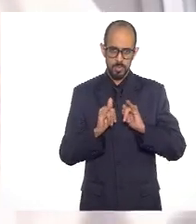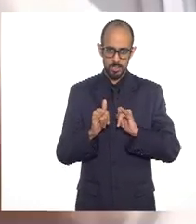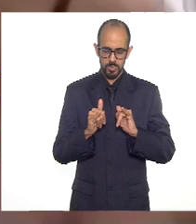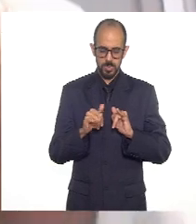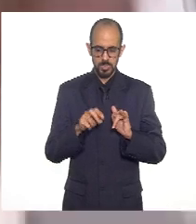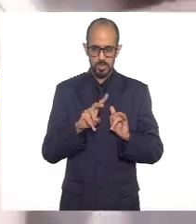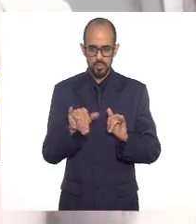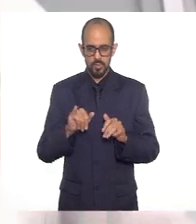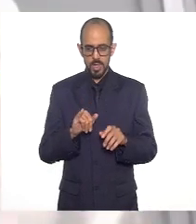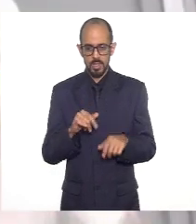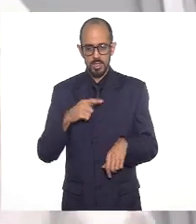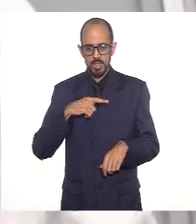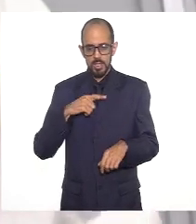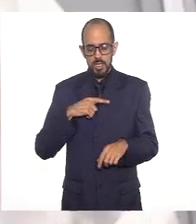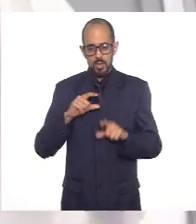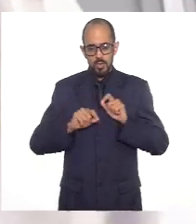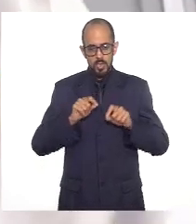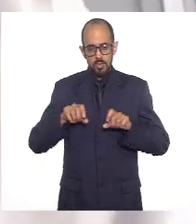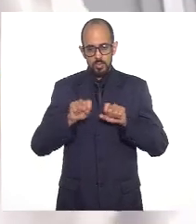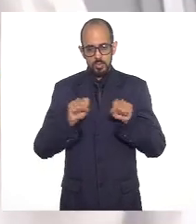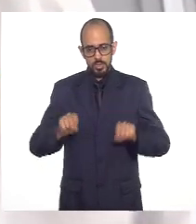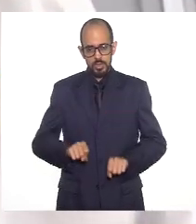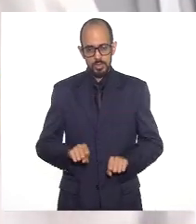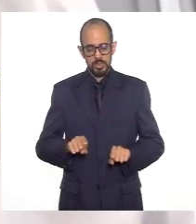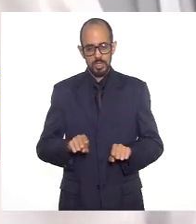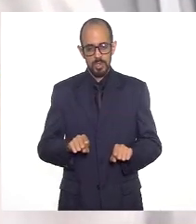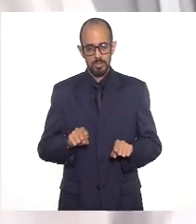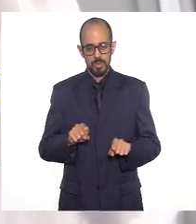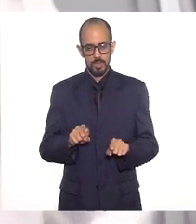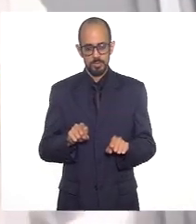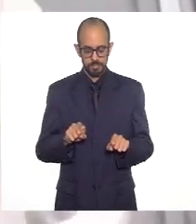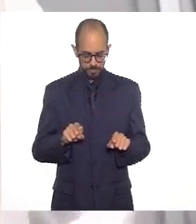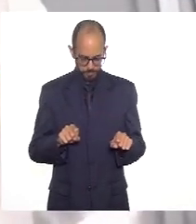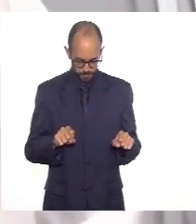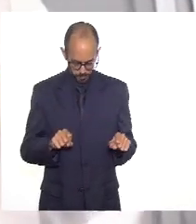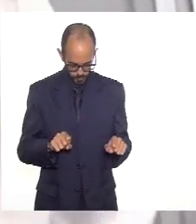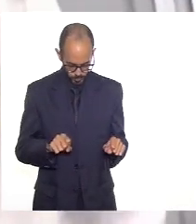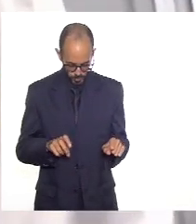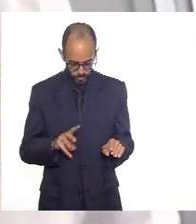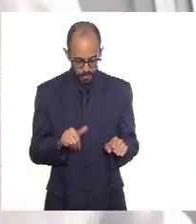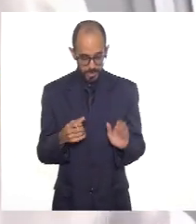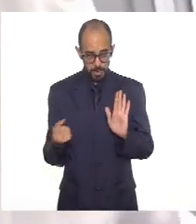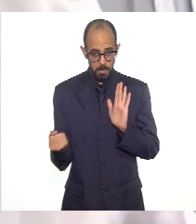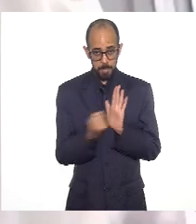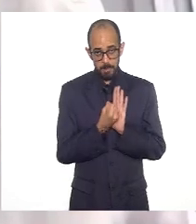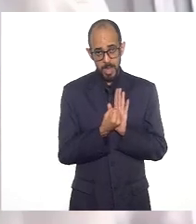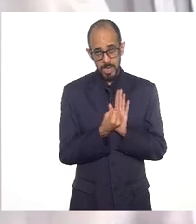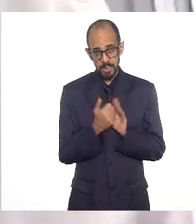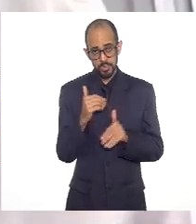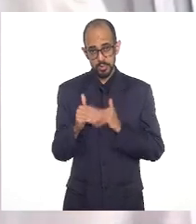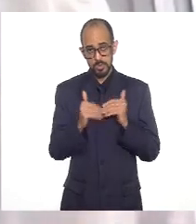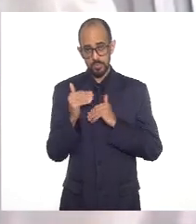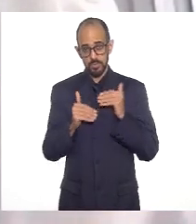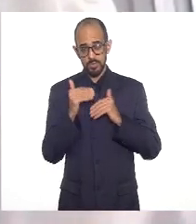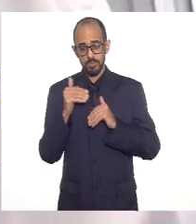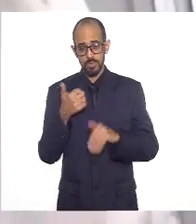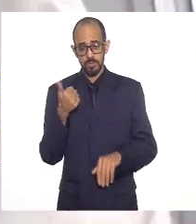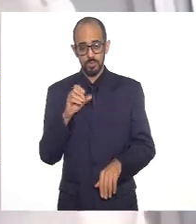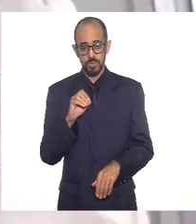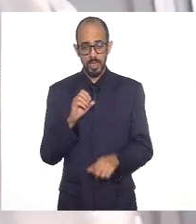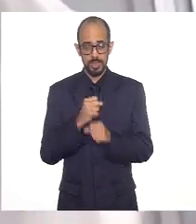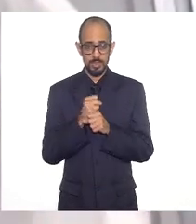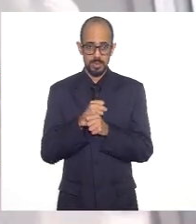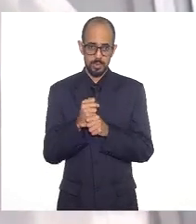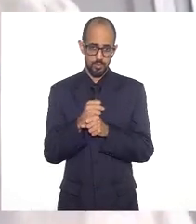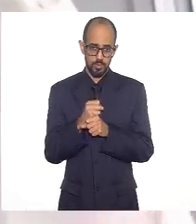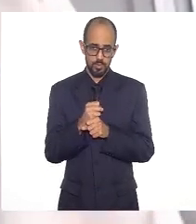de um regime que marcará, né, o arco de desenvolvimento e investimento do nosso Estado por 10 anos. E o